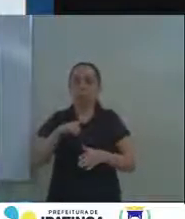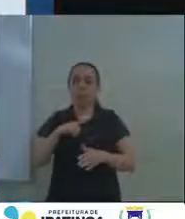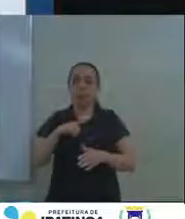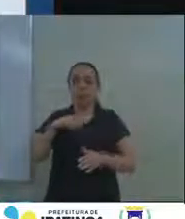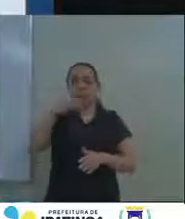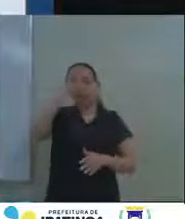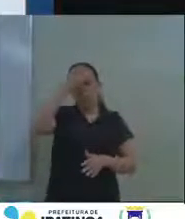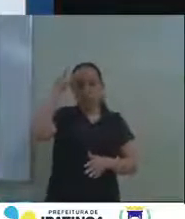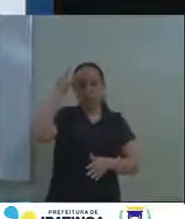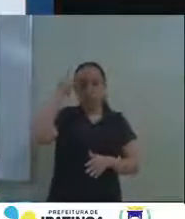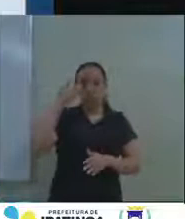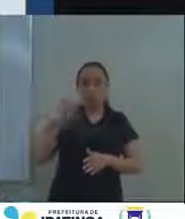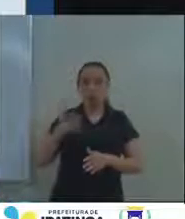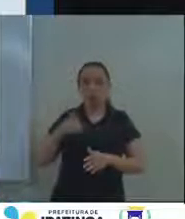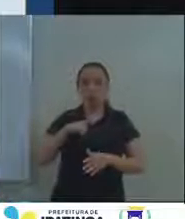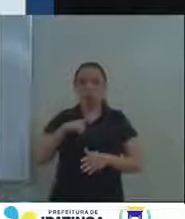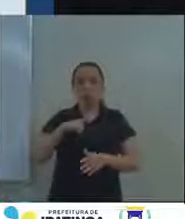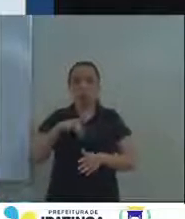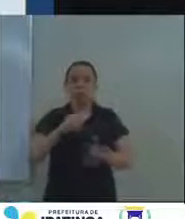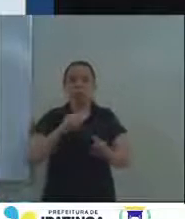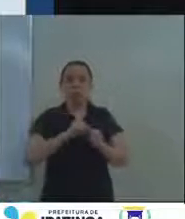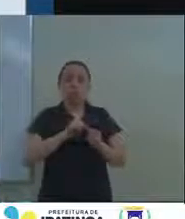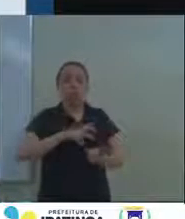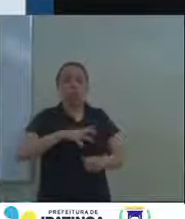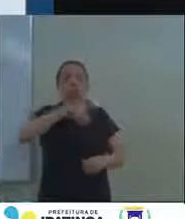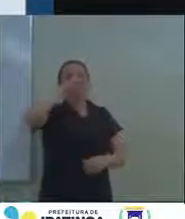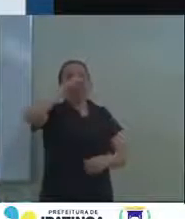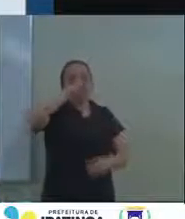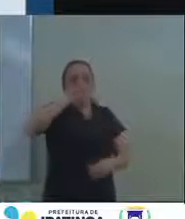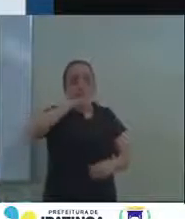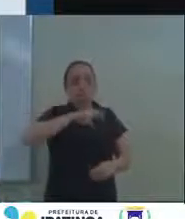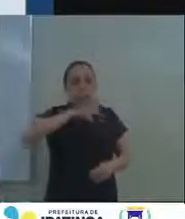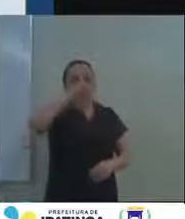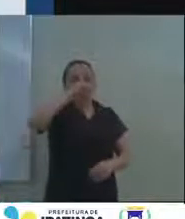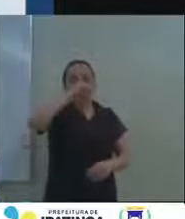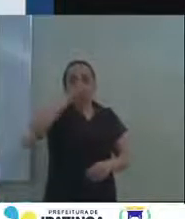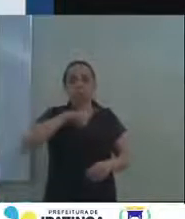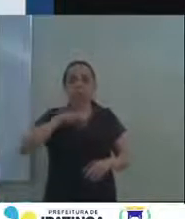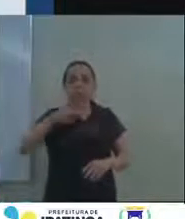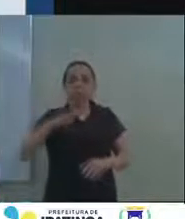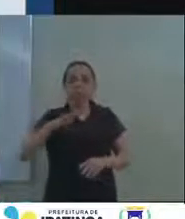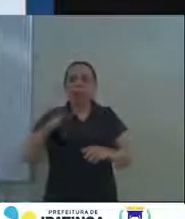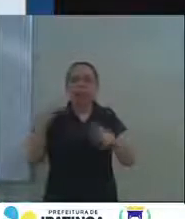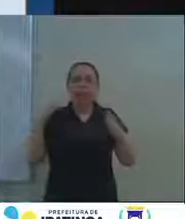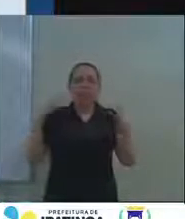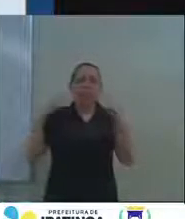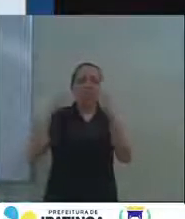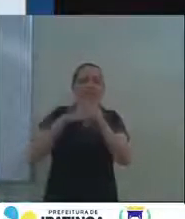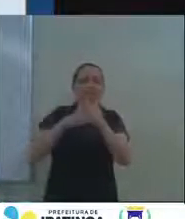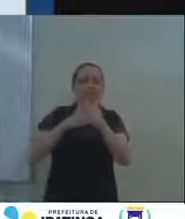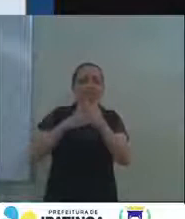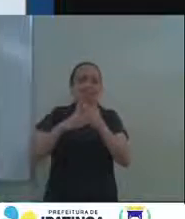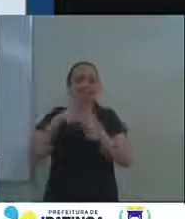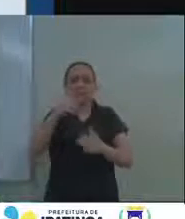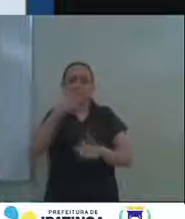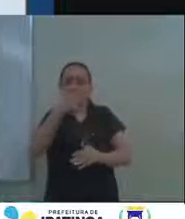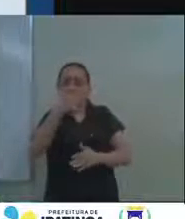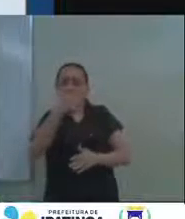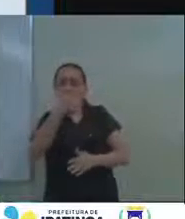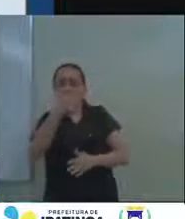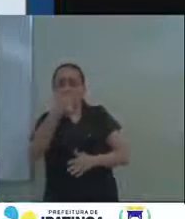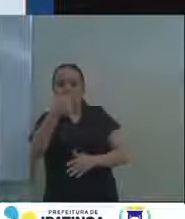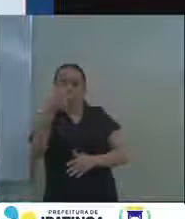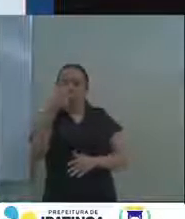pessoas que entram em fadiga mais rápido. A gente orienta no máximo, a gente orienta 2 a 3 minutos